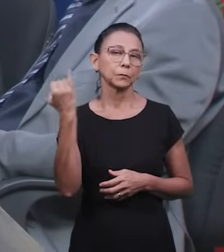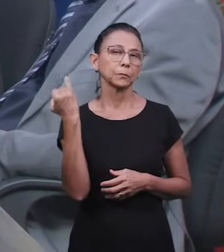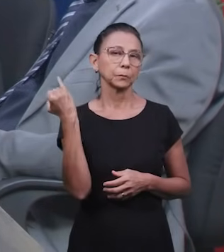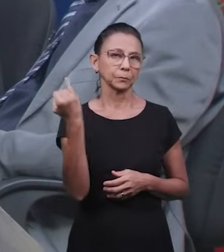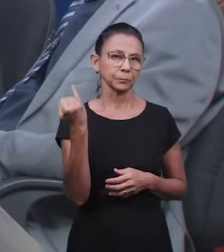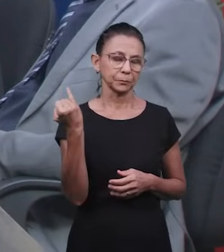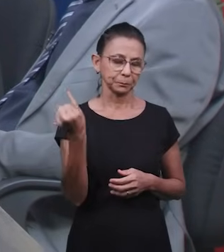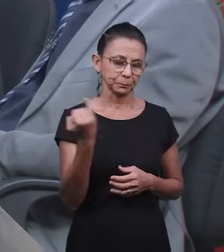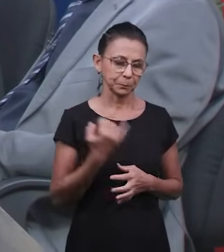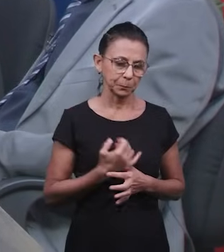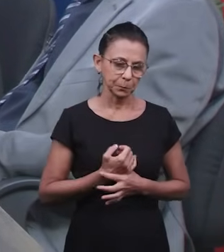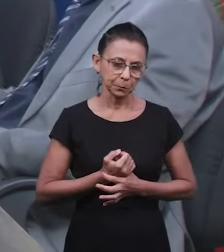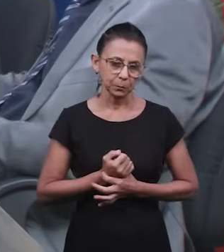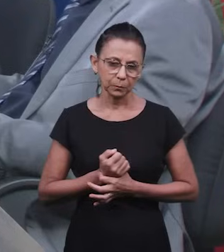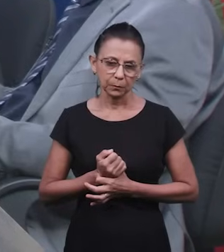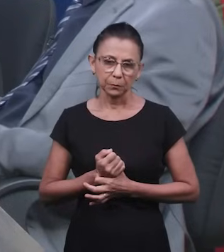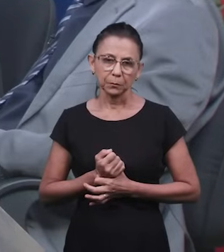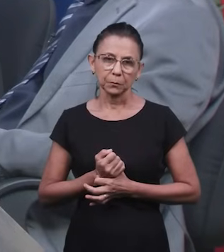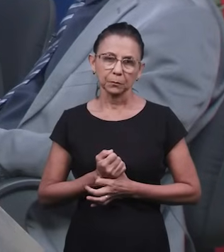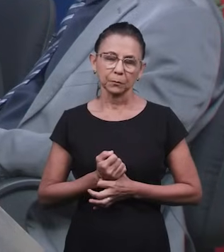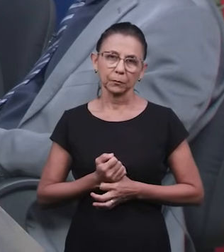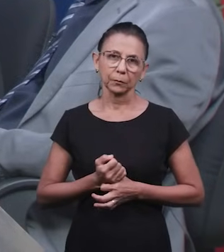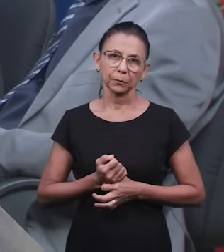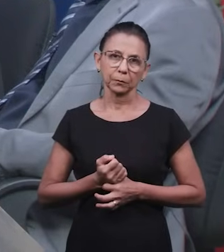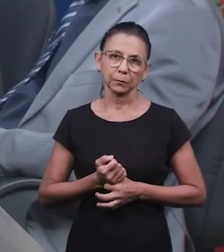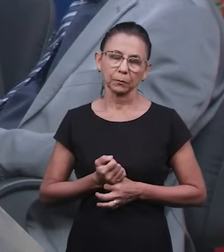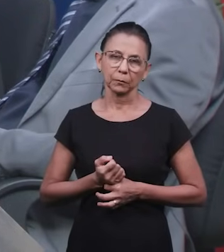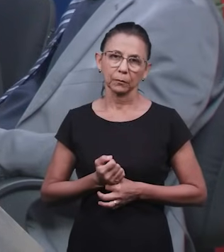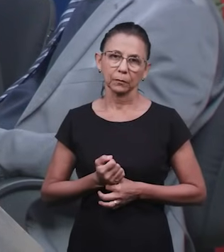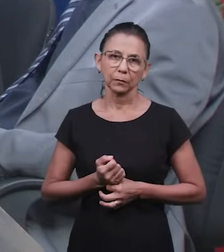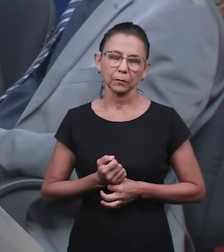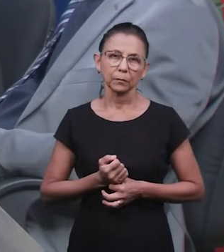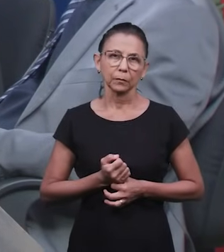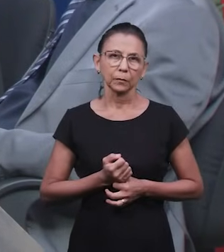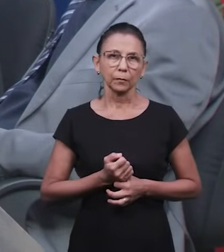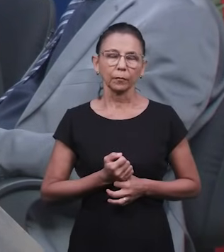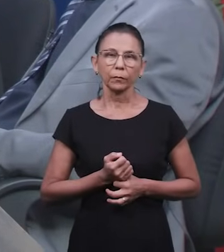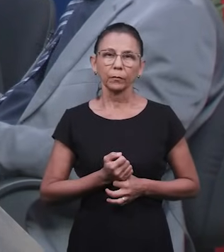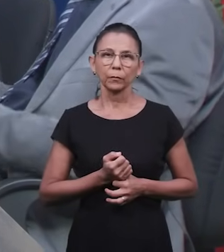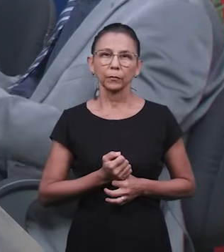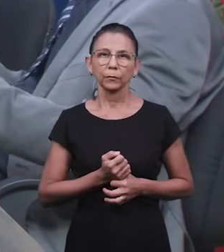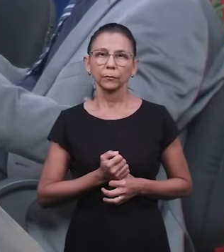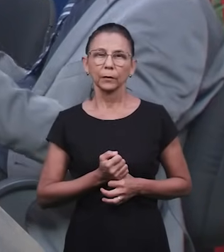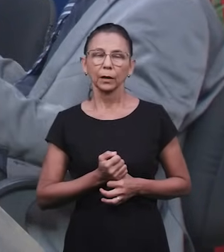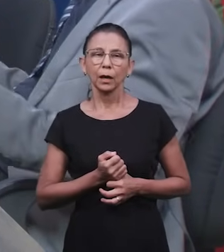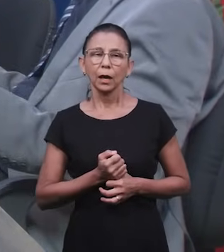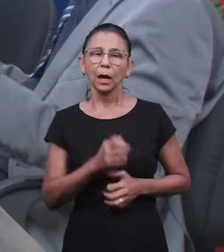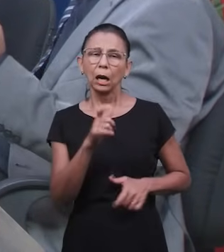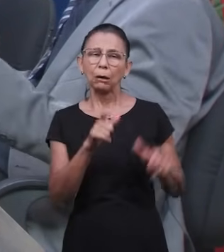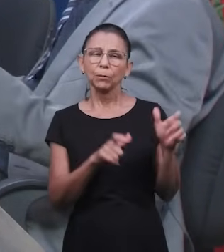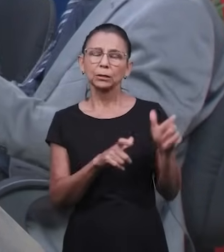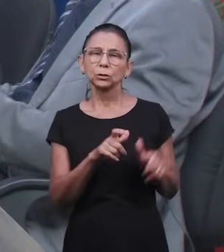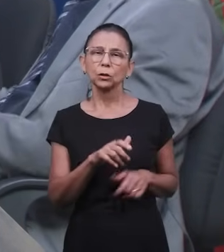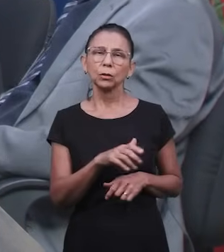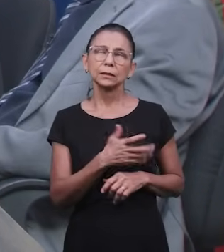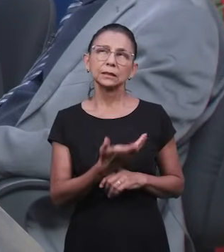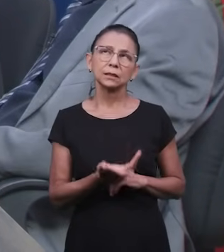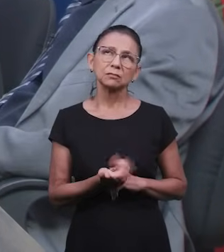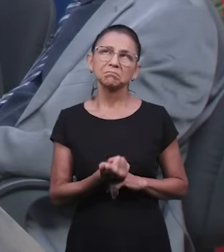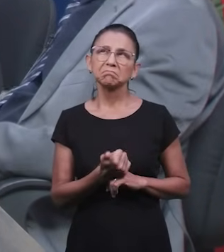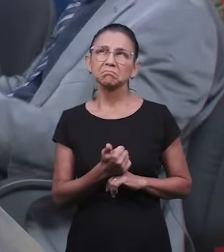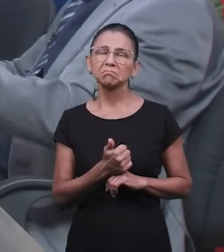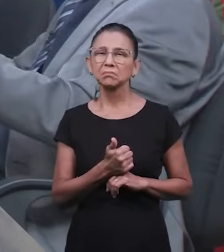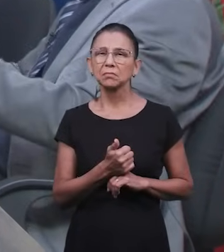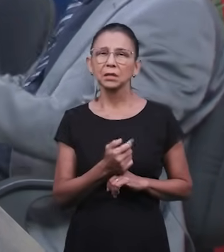bastante relevante. Essas pessoas que não têm muita intimidade com o Evangelho, vamos dizer